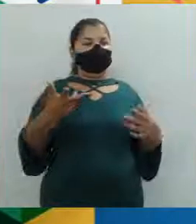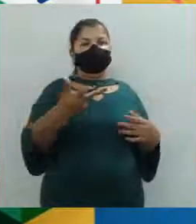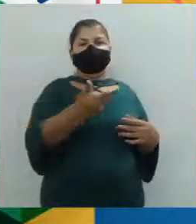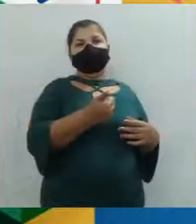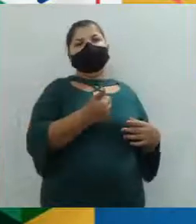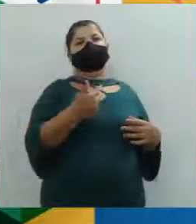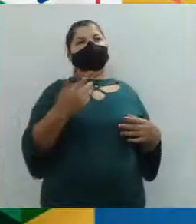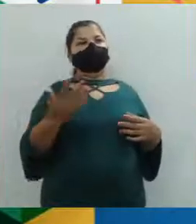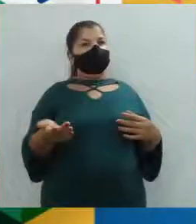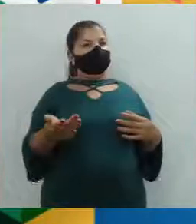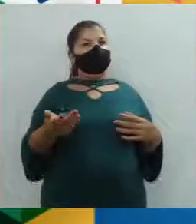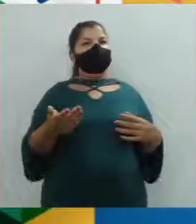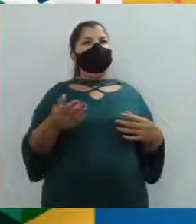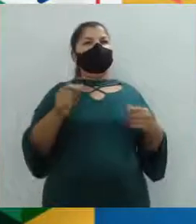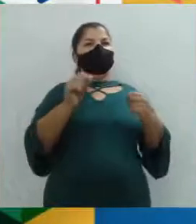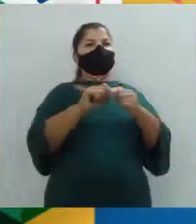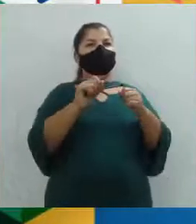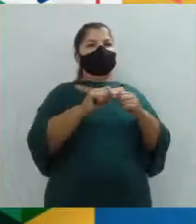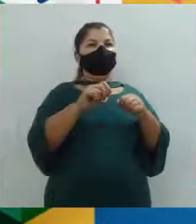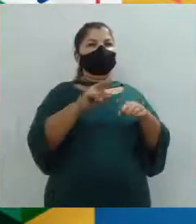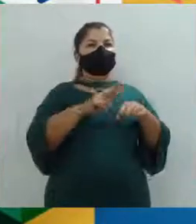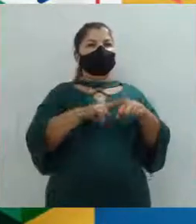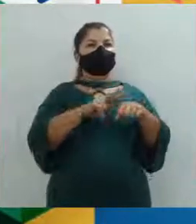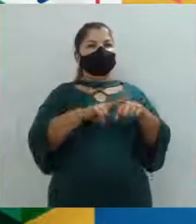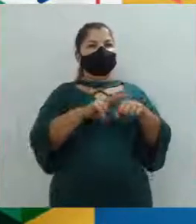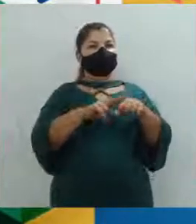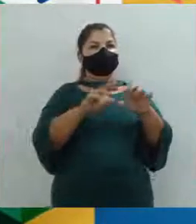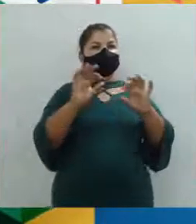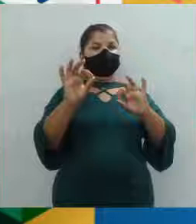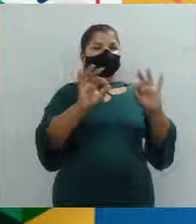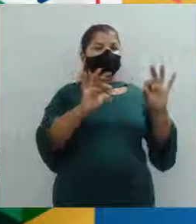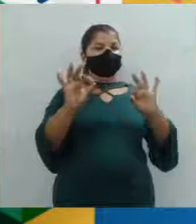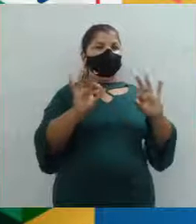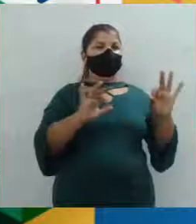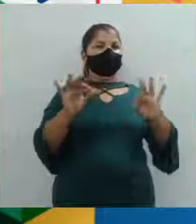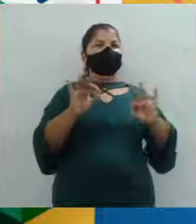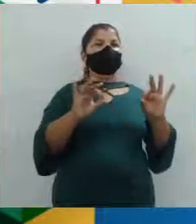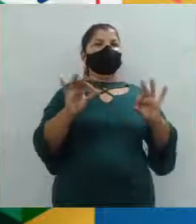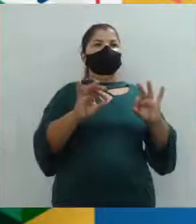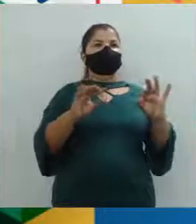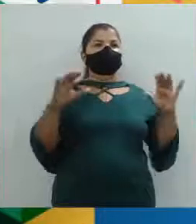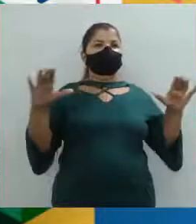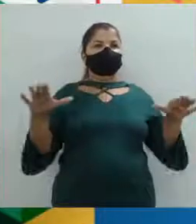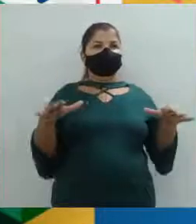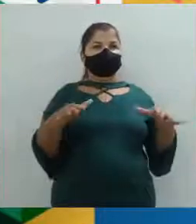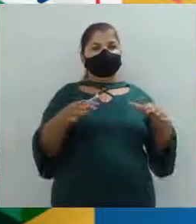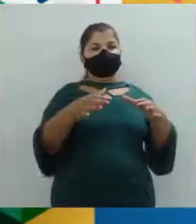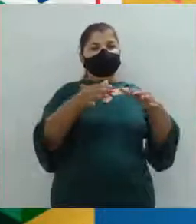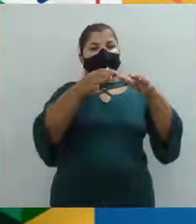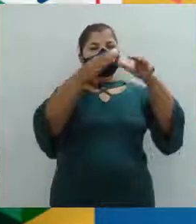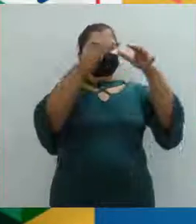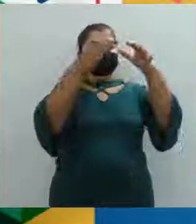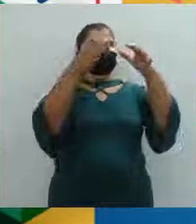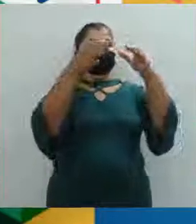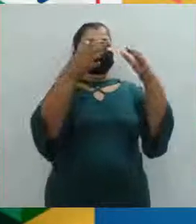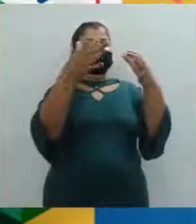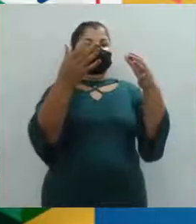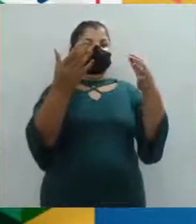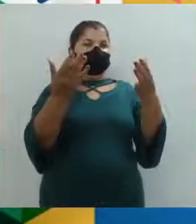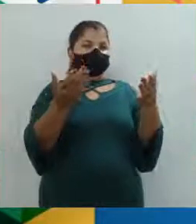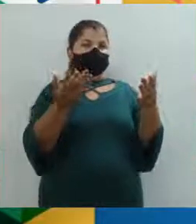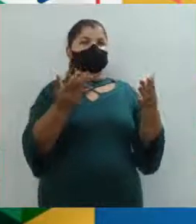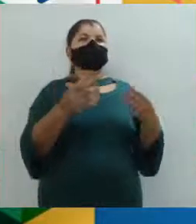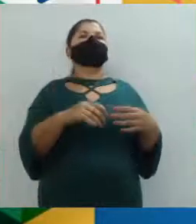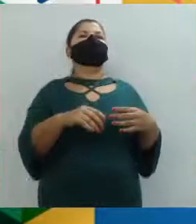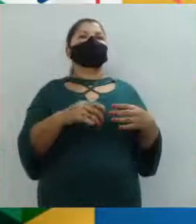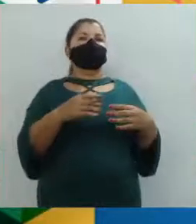maravilhosa. Quem vai fazer esses vitrais, a estrutura, né, o desenho estrutural